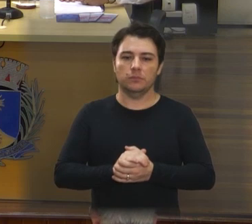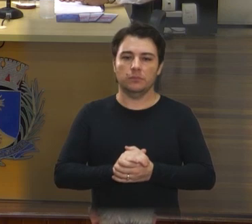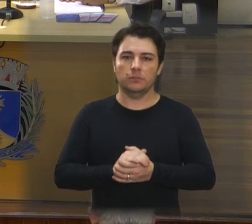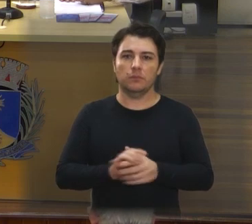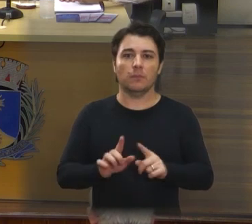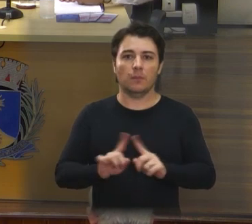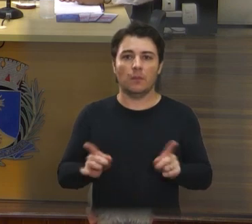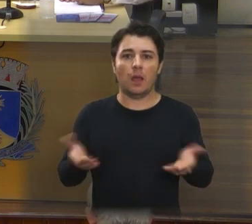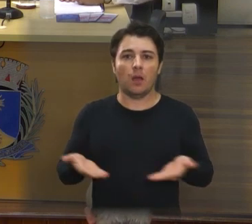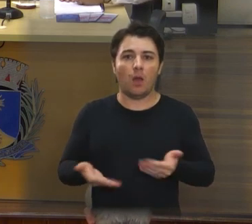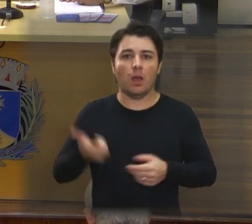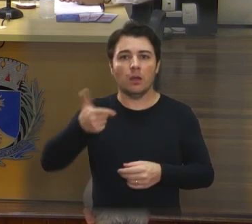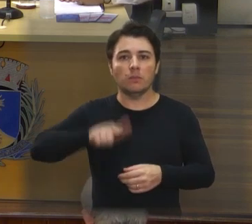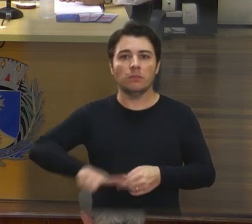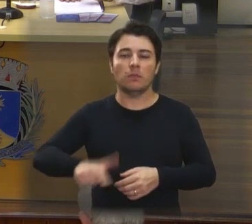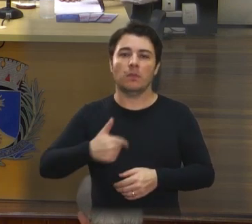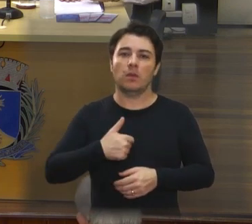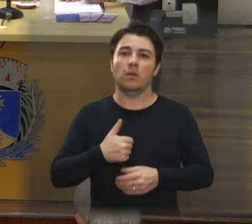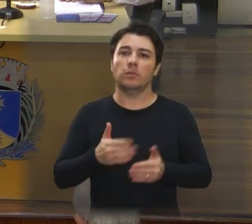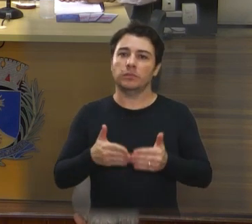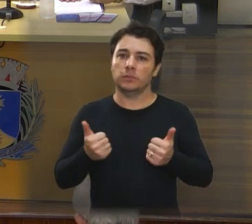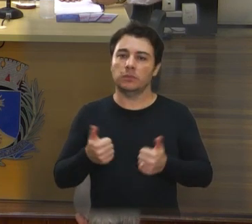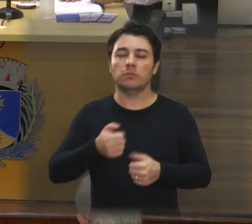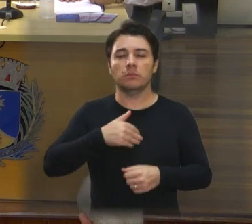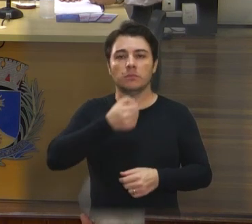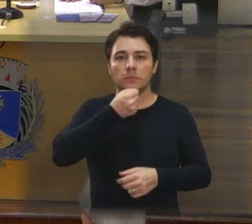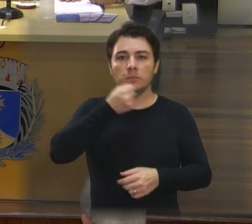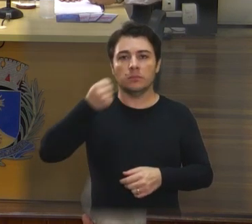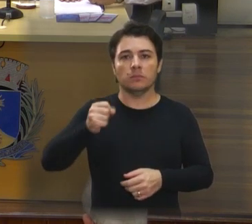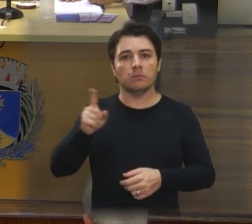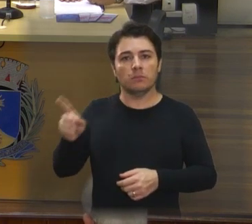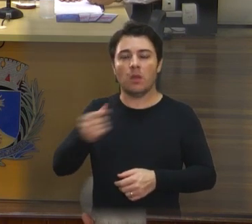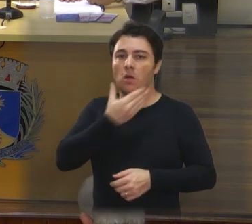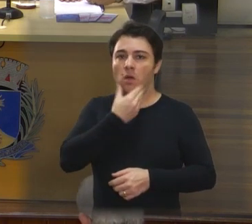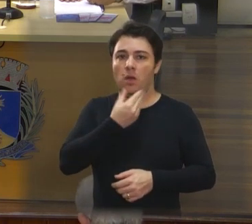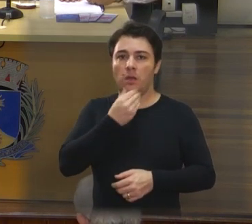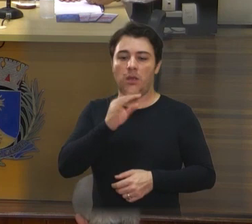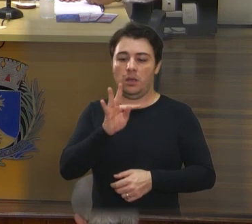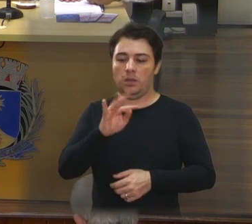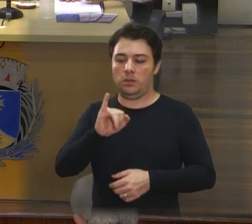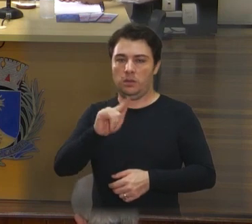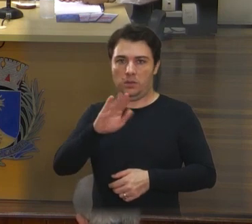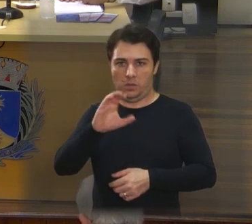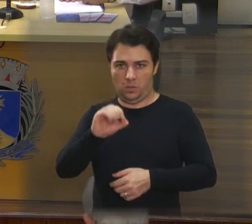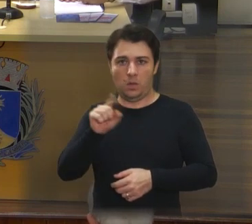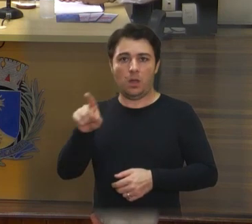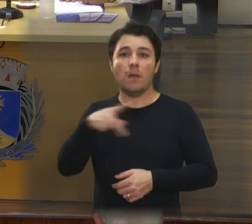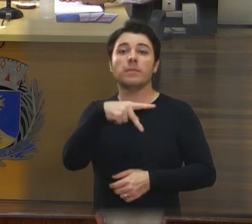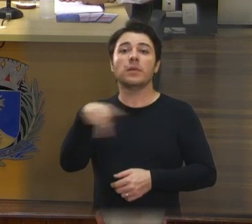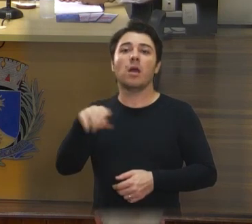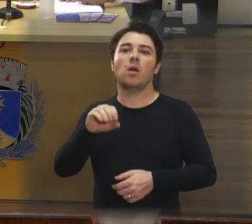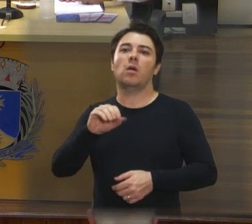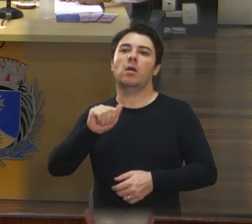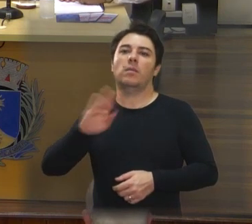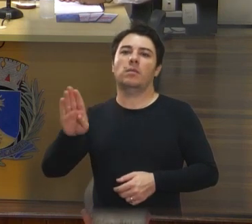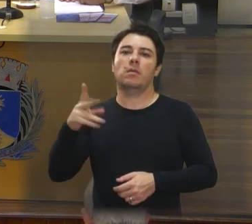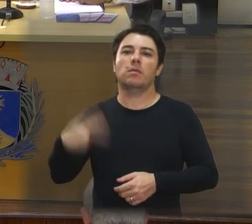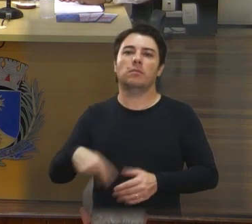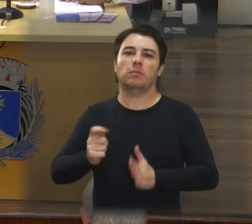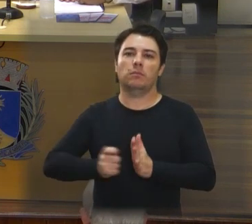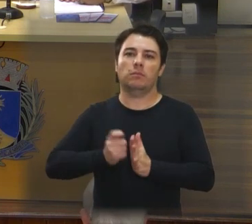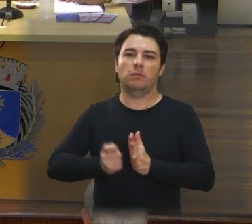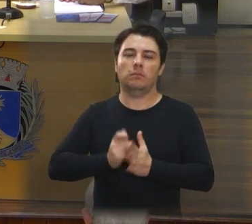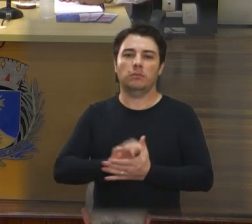dando sequência né Eu gostaria de passar a palavra para o doutor Tiago Romano presidente da OAB de